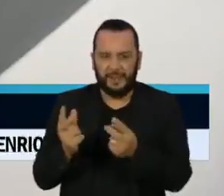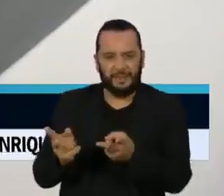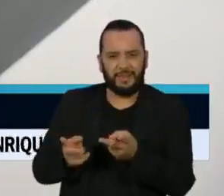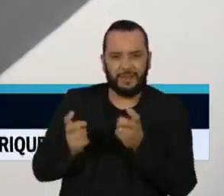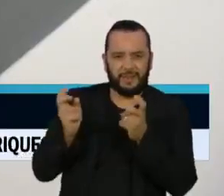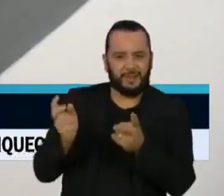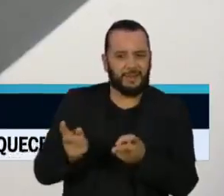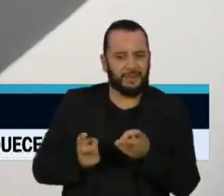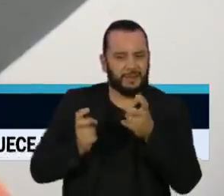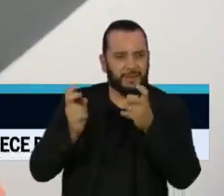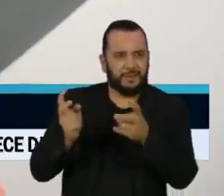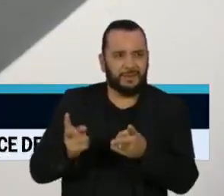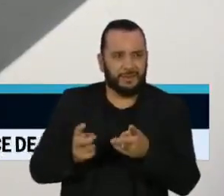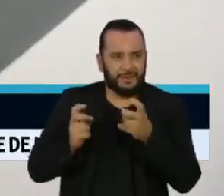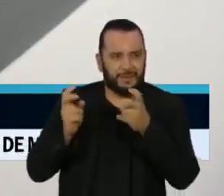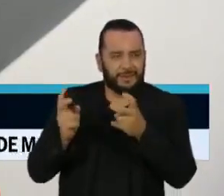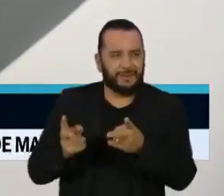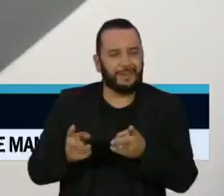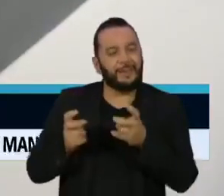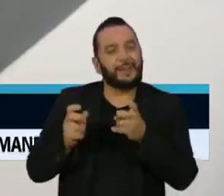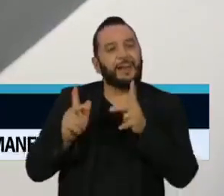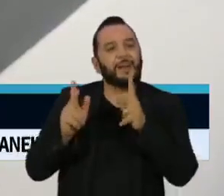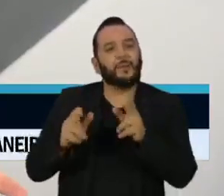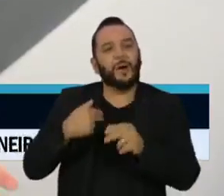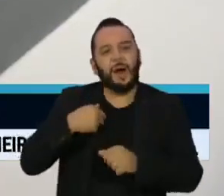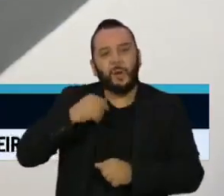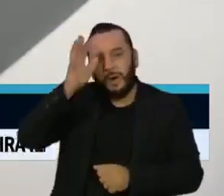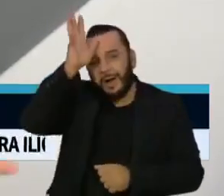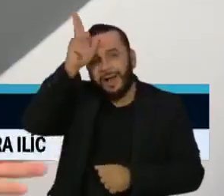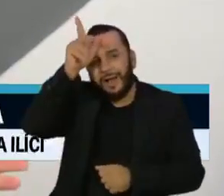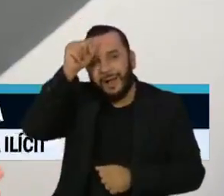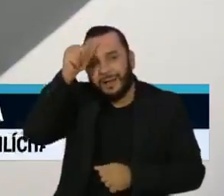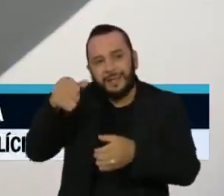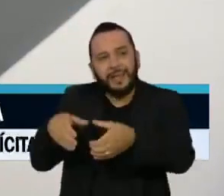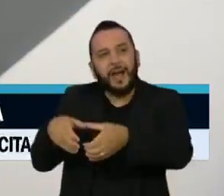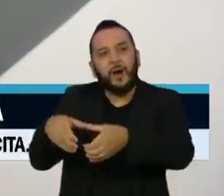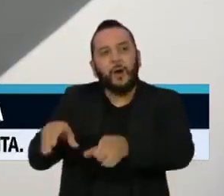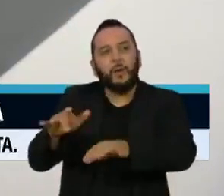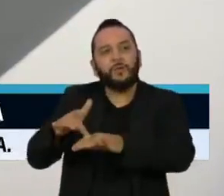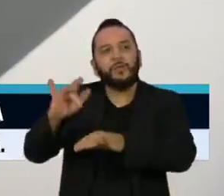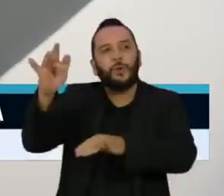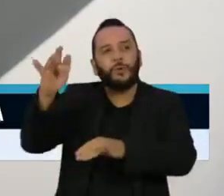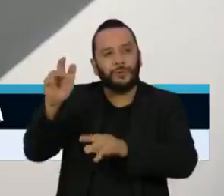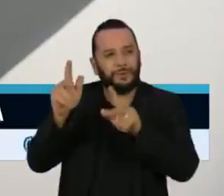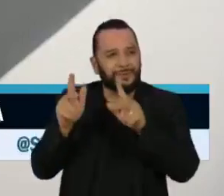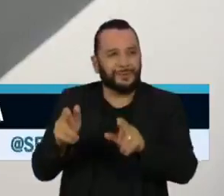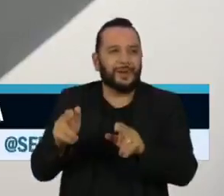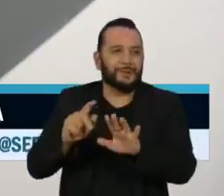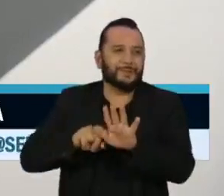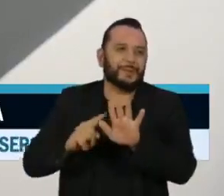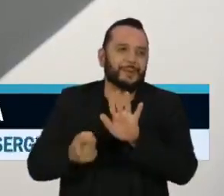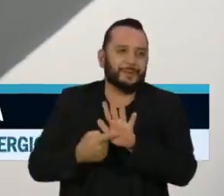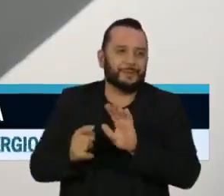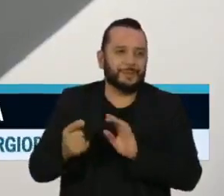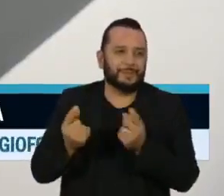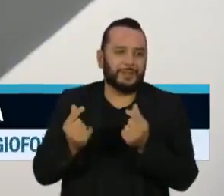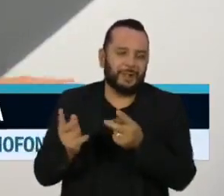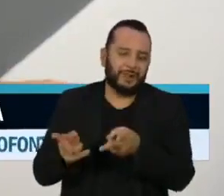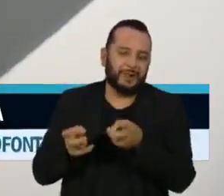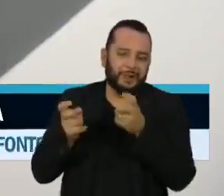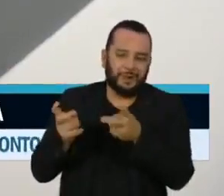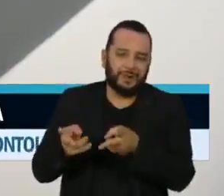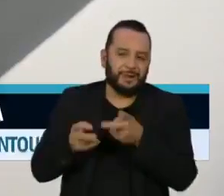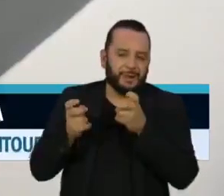o bem Oscar falou dessa galinha dos ovos de ouro então não vai tirar agora tem um ponto que o seguinte muita gente coloca e acha que bolsonaro já